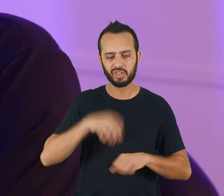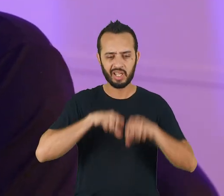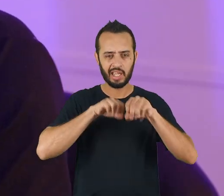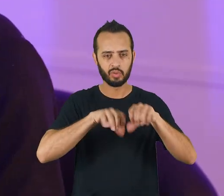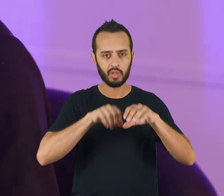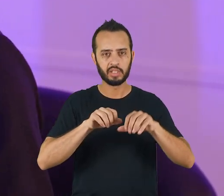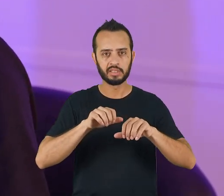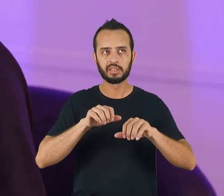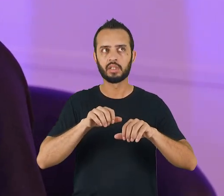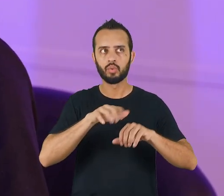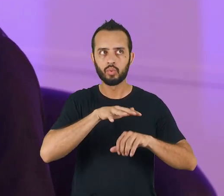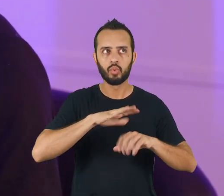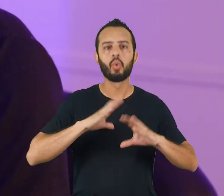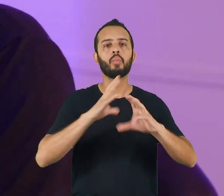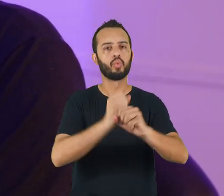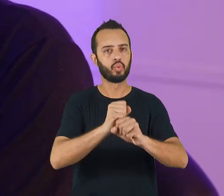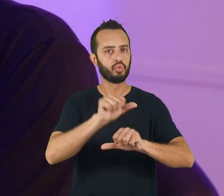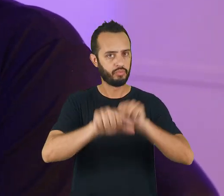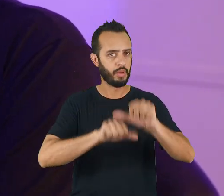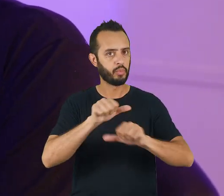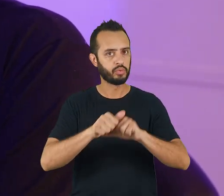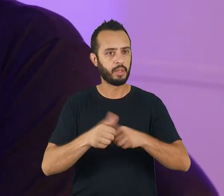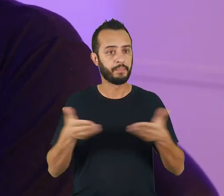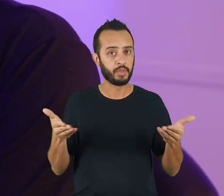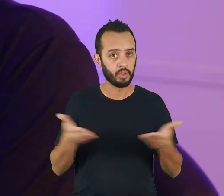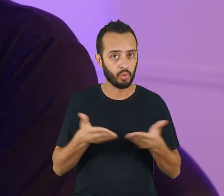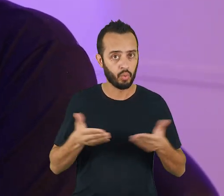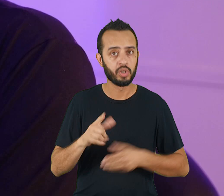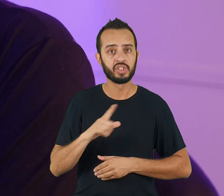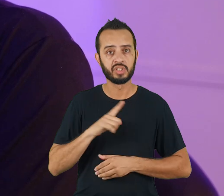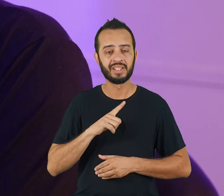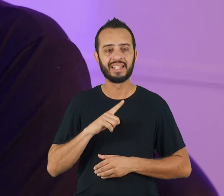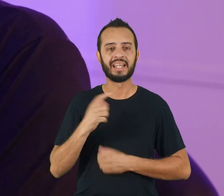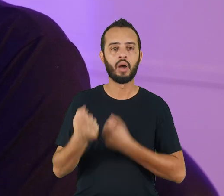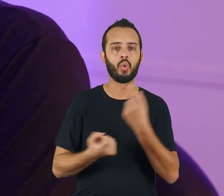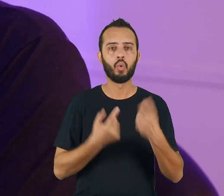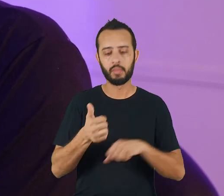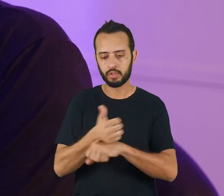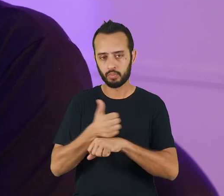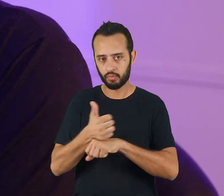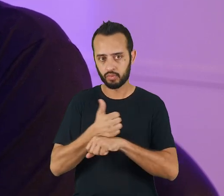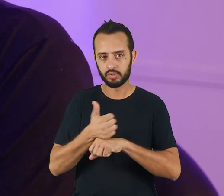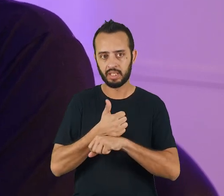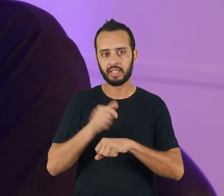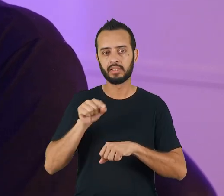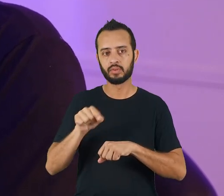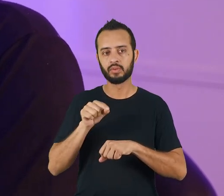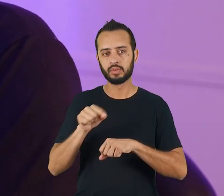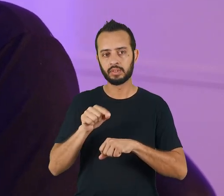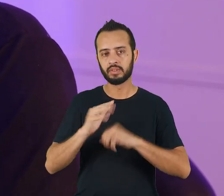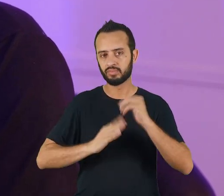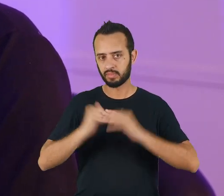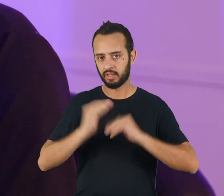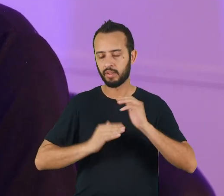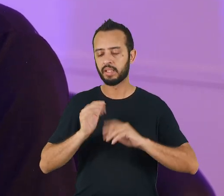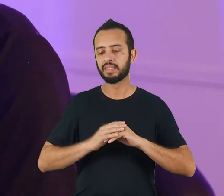educação no geral vai mudar né e hoje existem algumas profissões que são muito